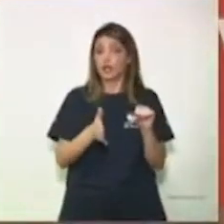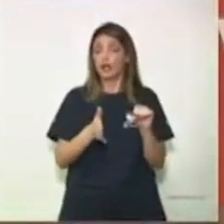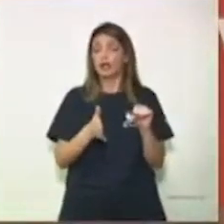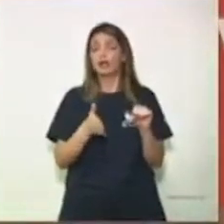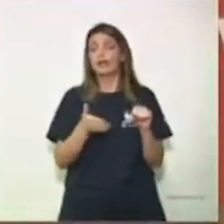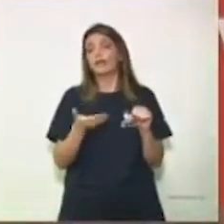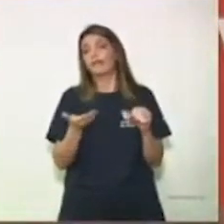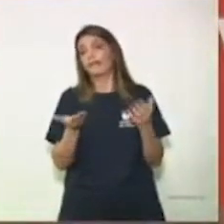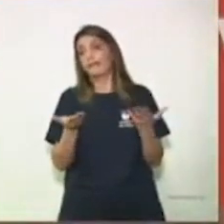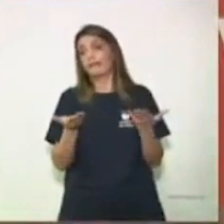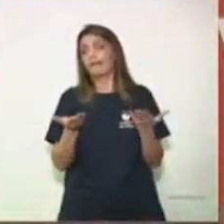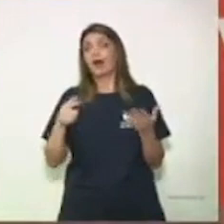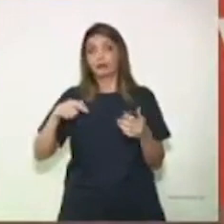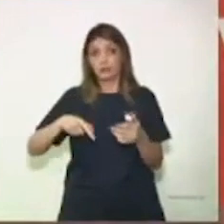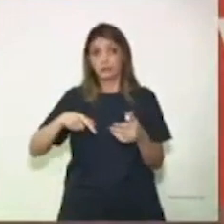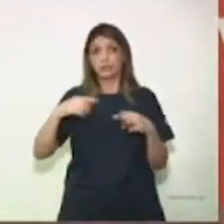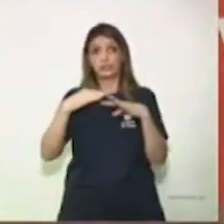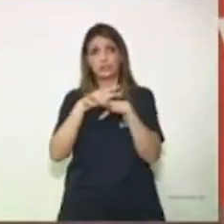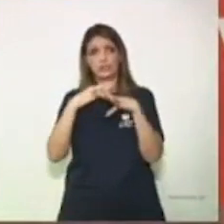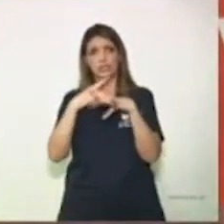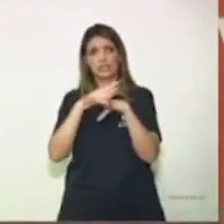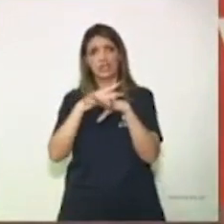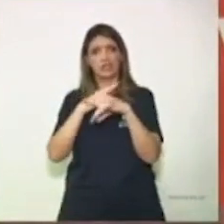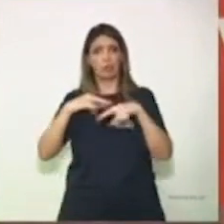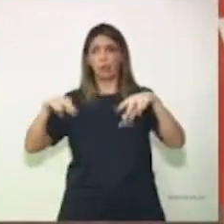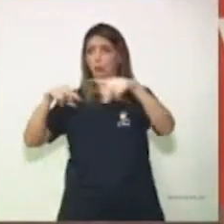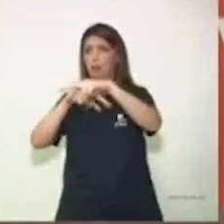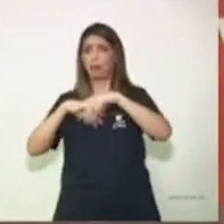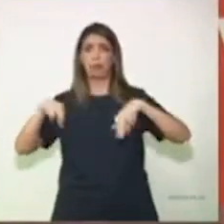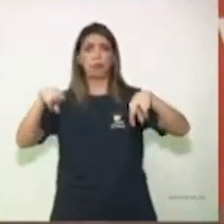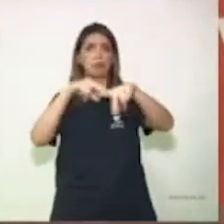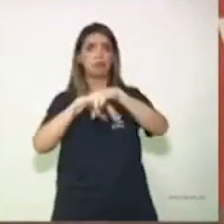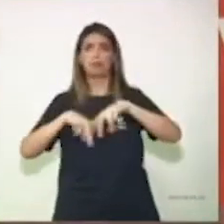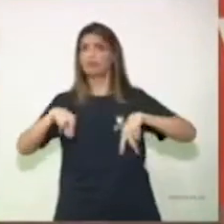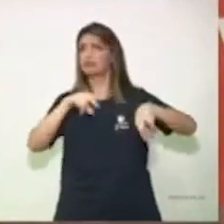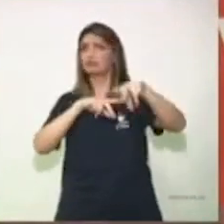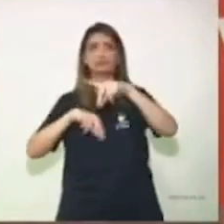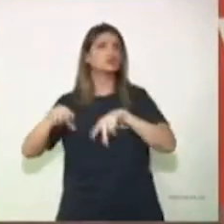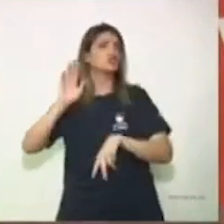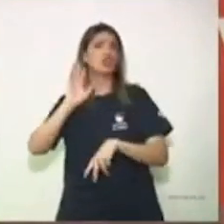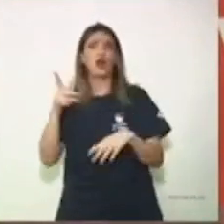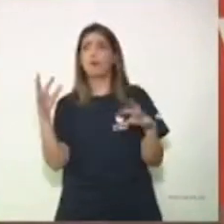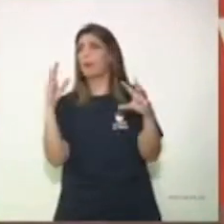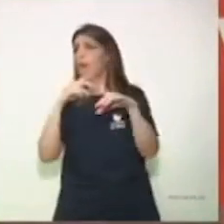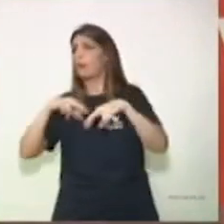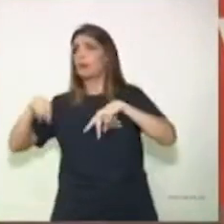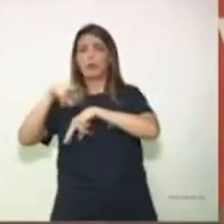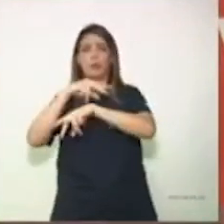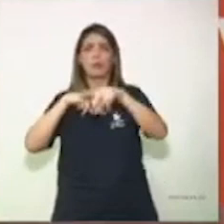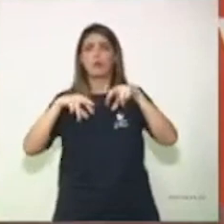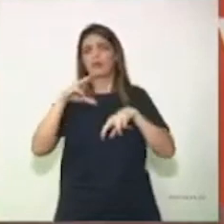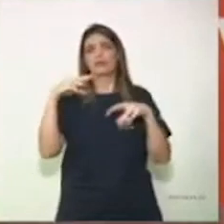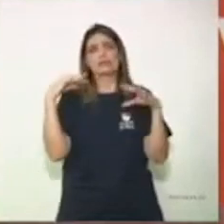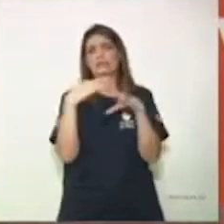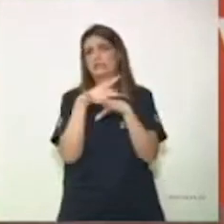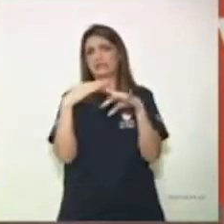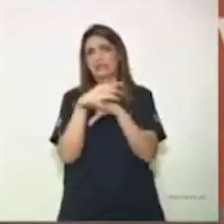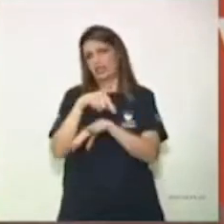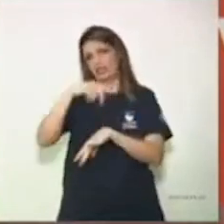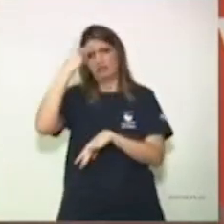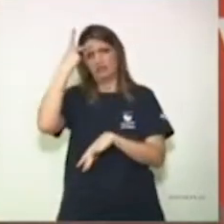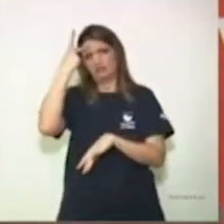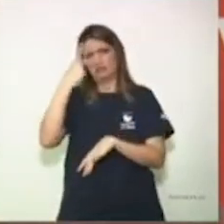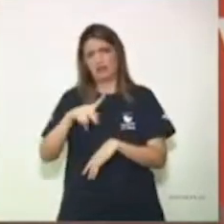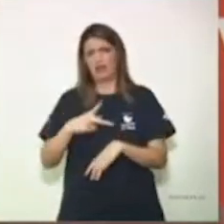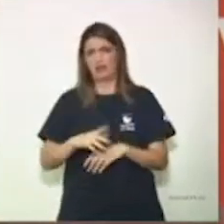população na cidade que está circulando na cidade já circula normalmente na cidade sobretudo porque é